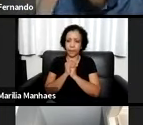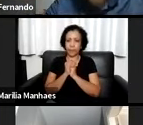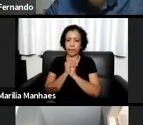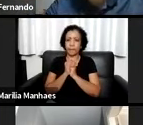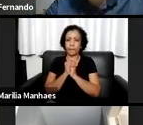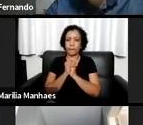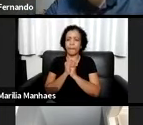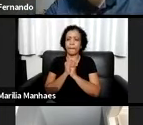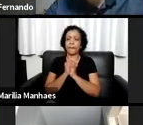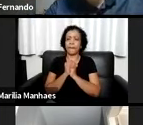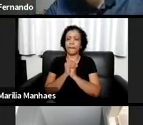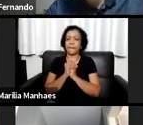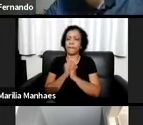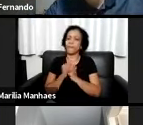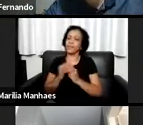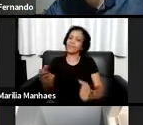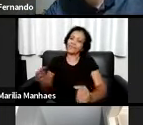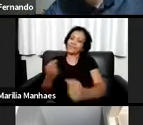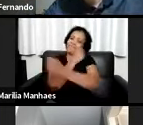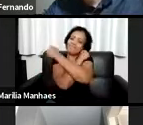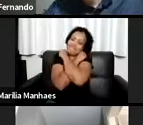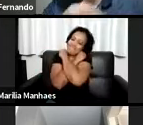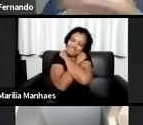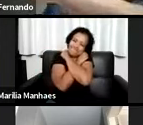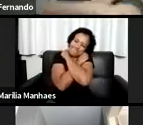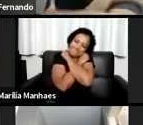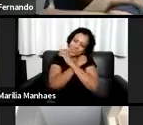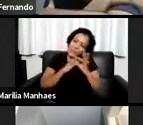Grande abraço Amém. A todos vocês.